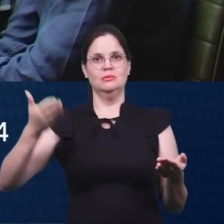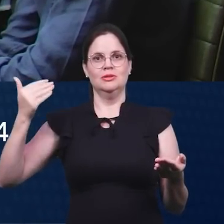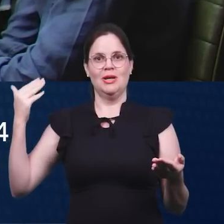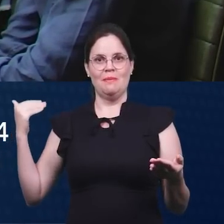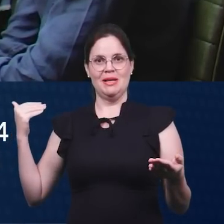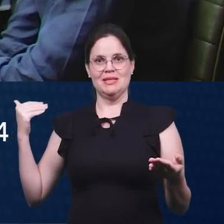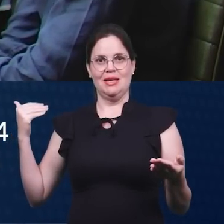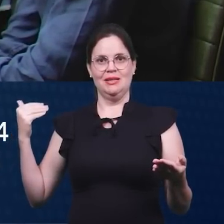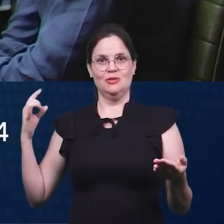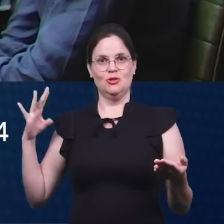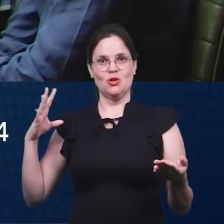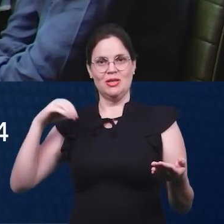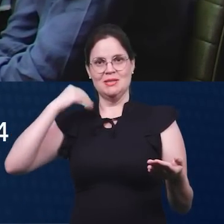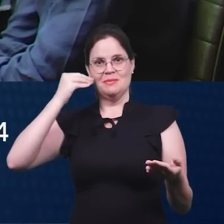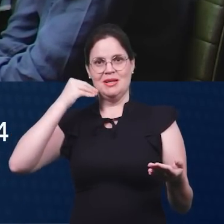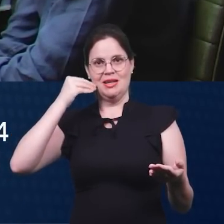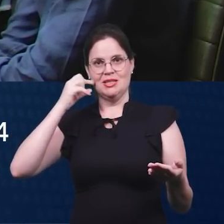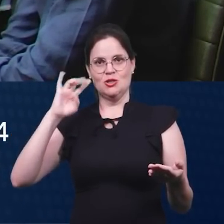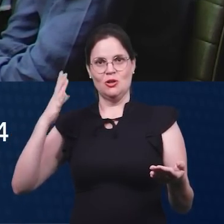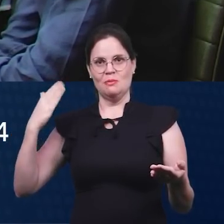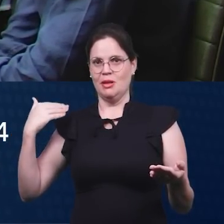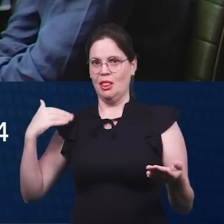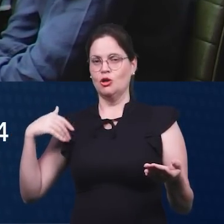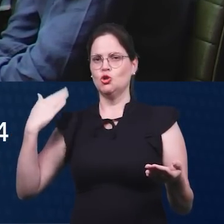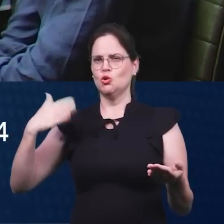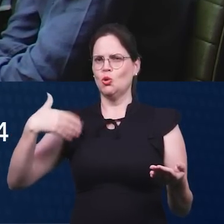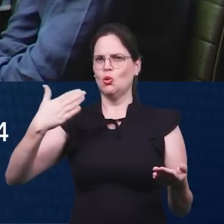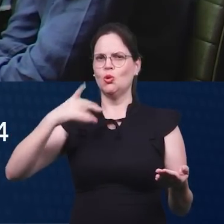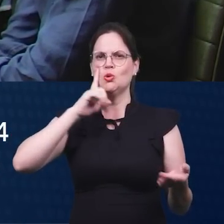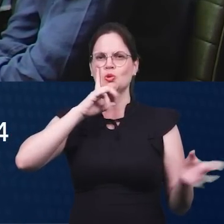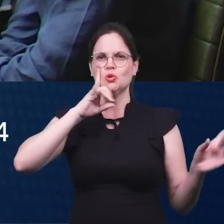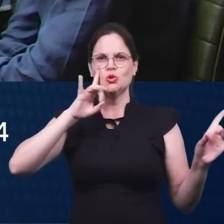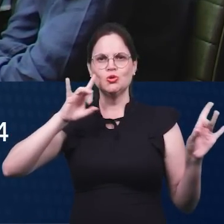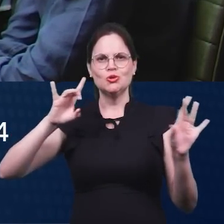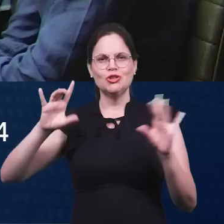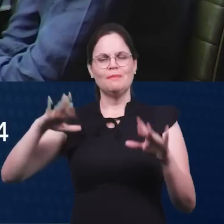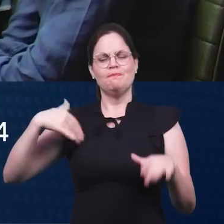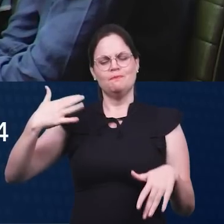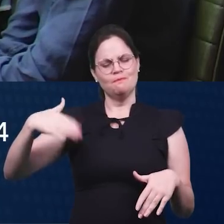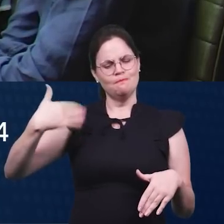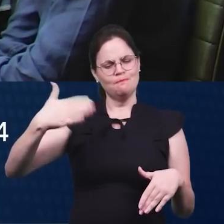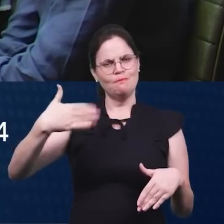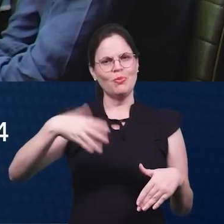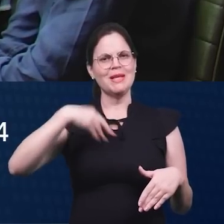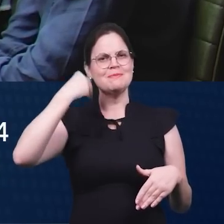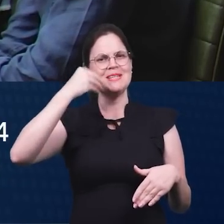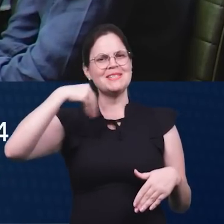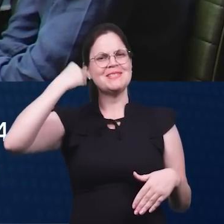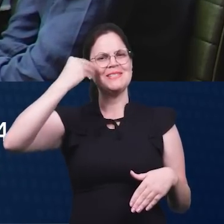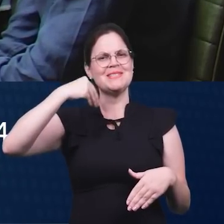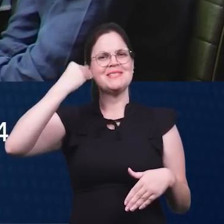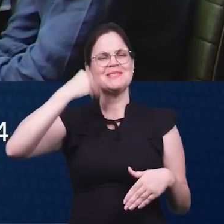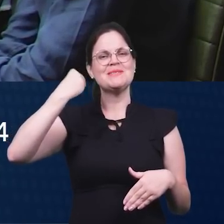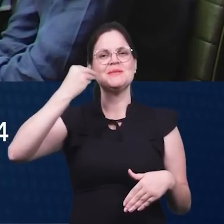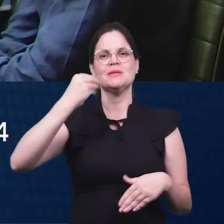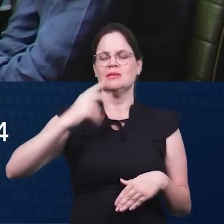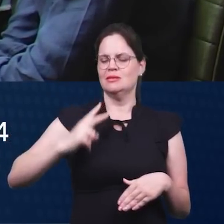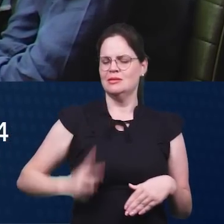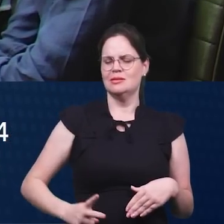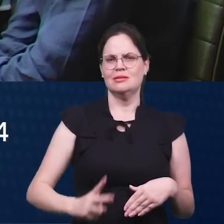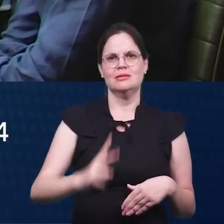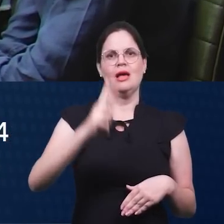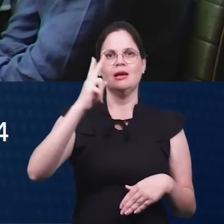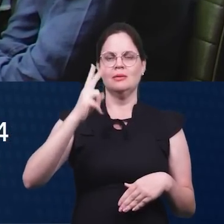seja apenas uma experiência para a vida inteira. Lógico, nós temos as experiências marcantes, mas que nós possamos buscar diariamente o Senhor para que essas experiências